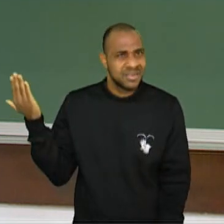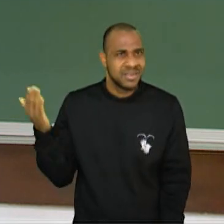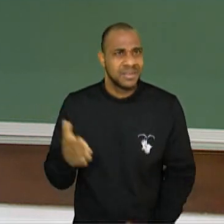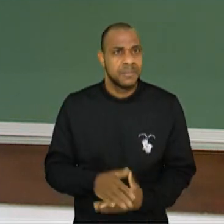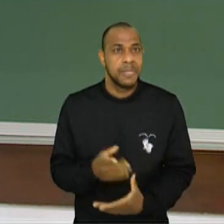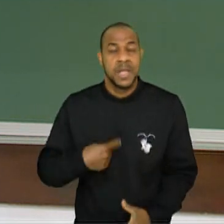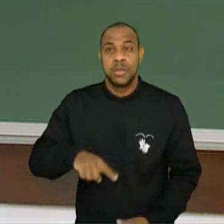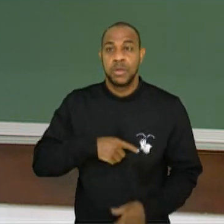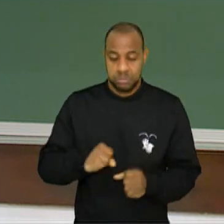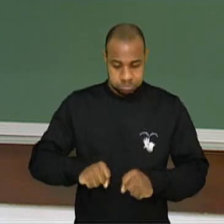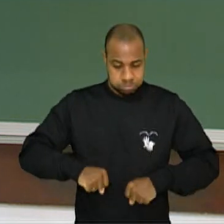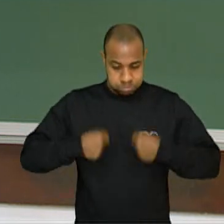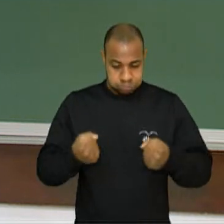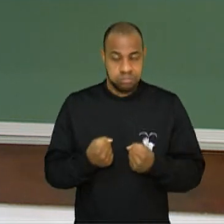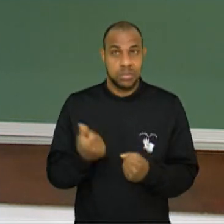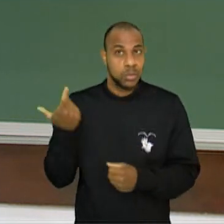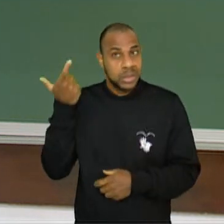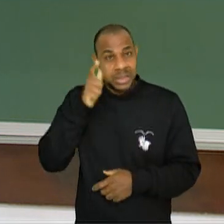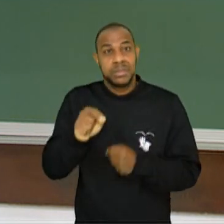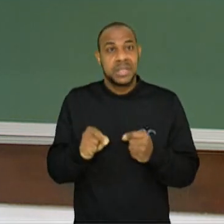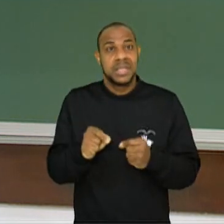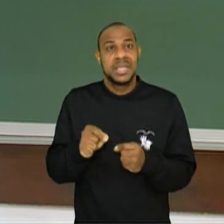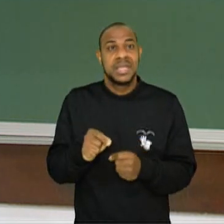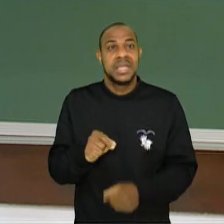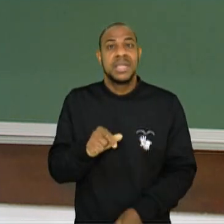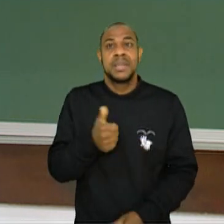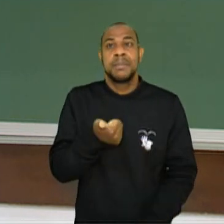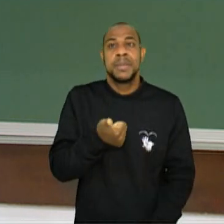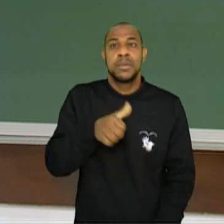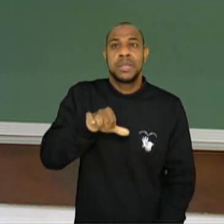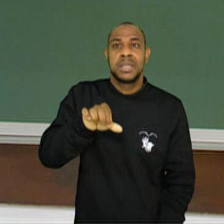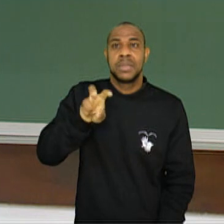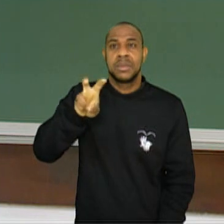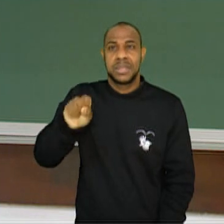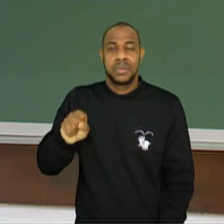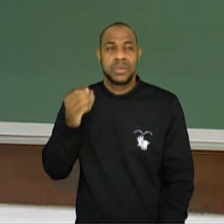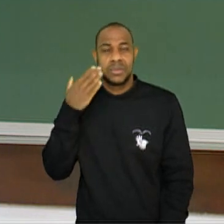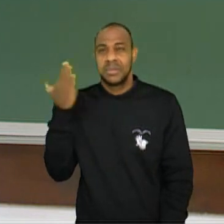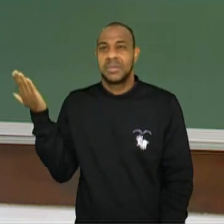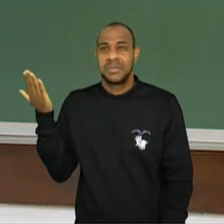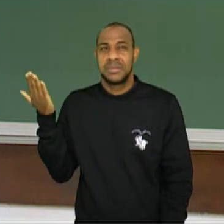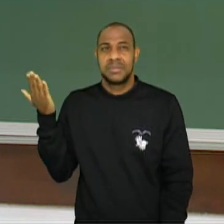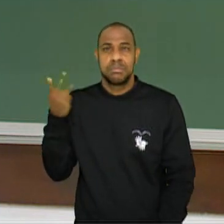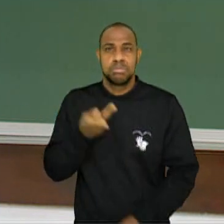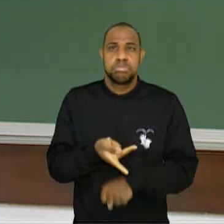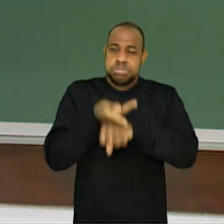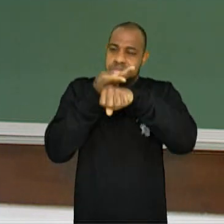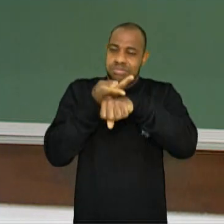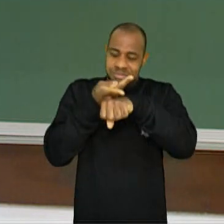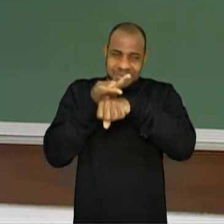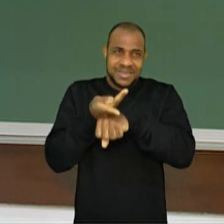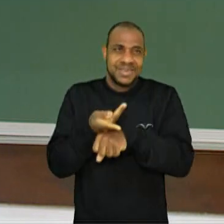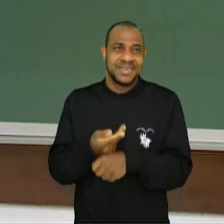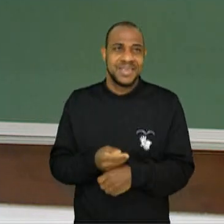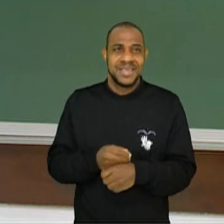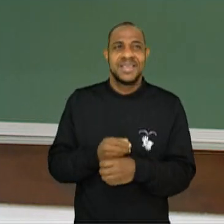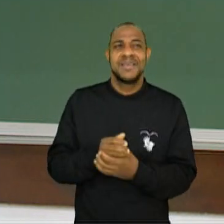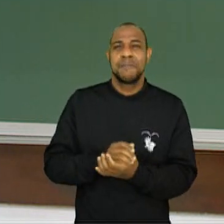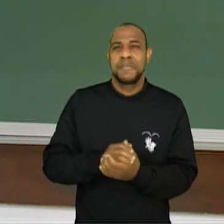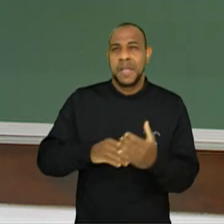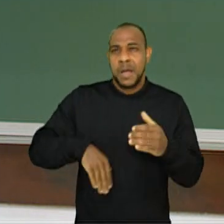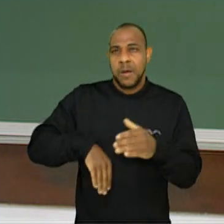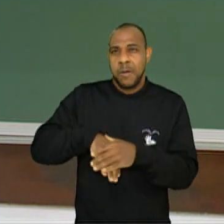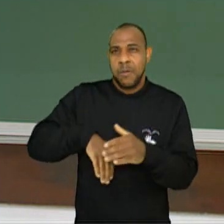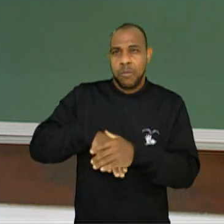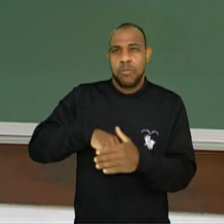em 58, quando com essa vitória comemoramos com alto nível, né? E mostramos aquilo que